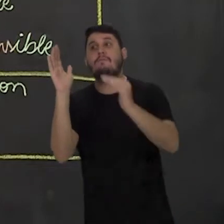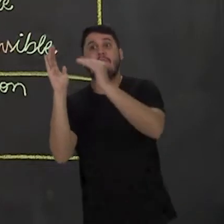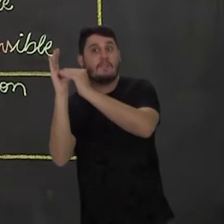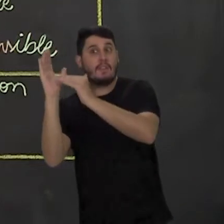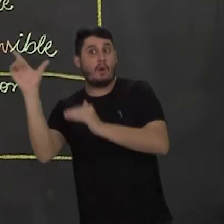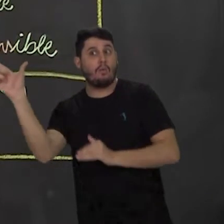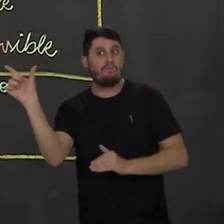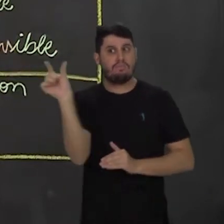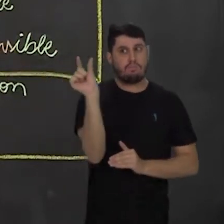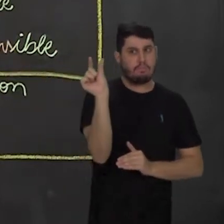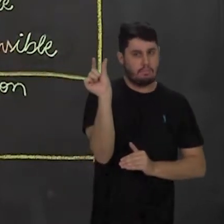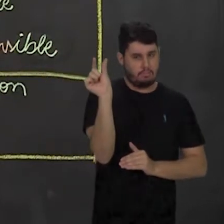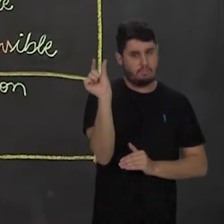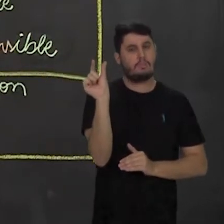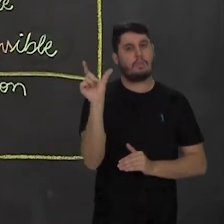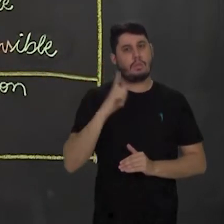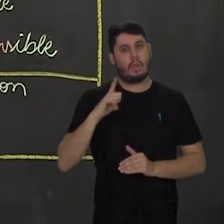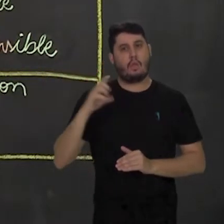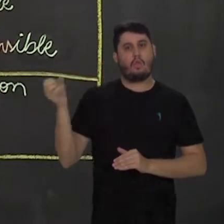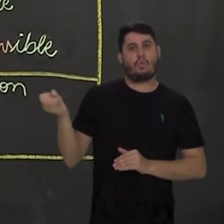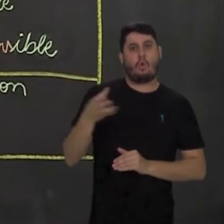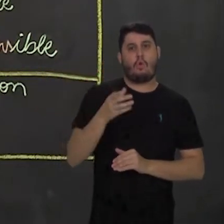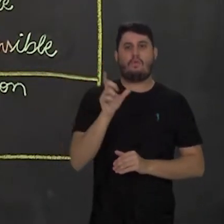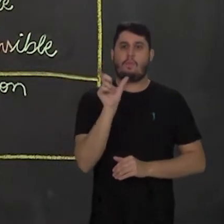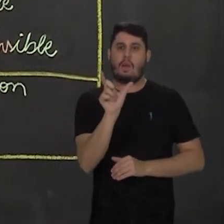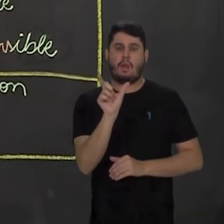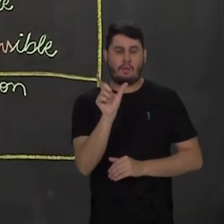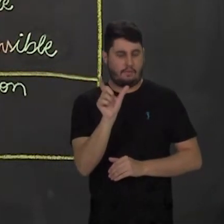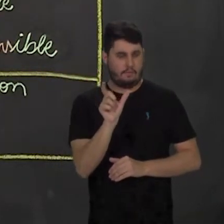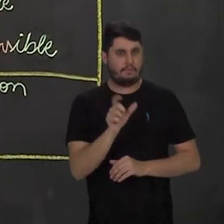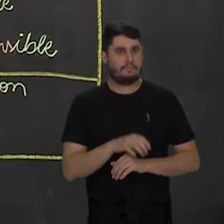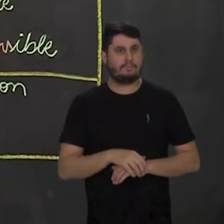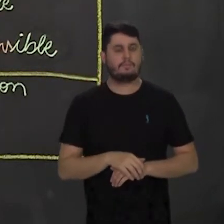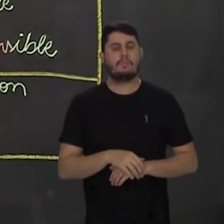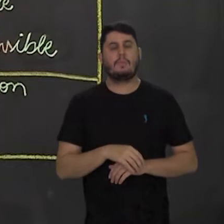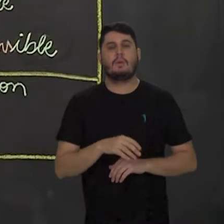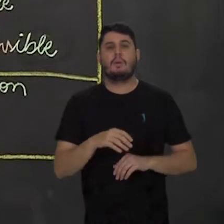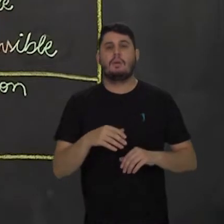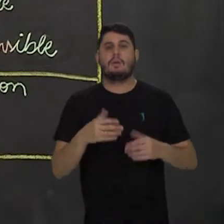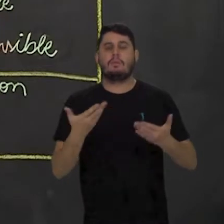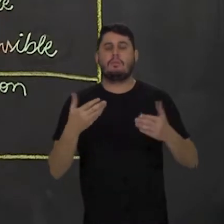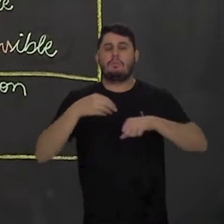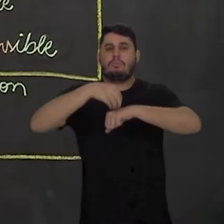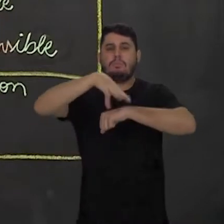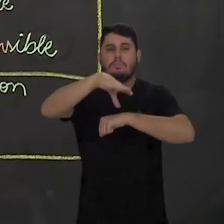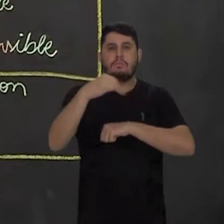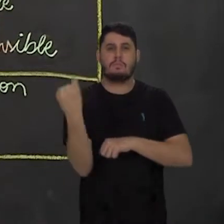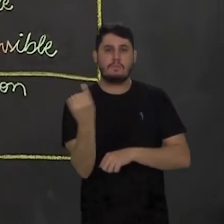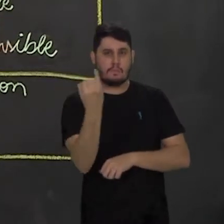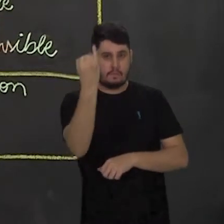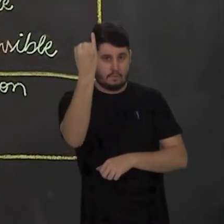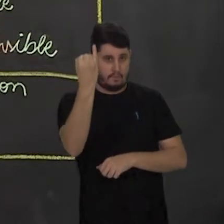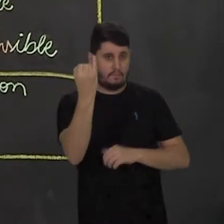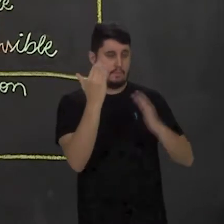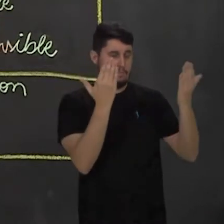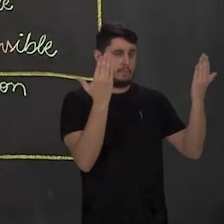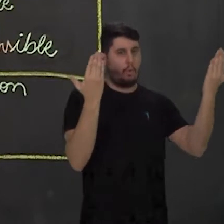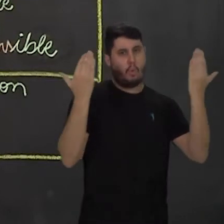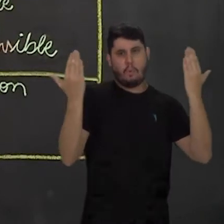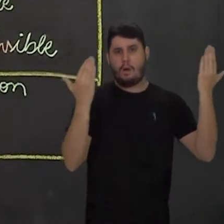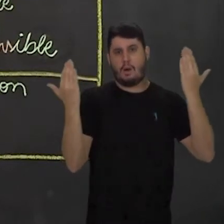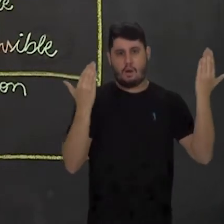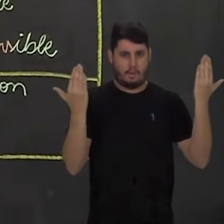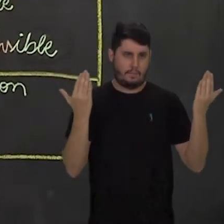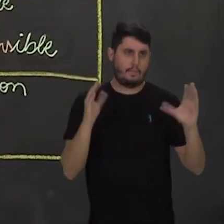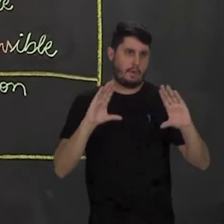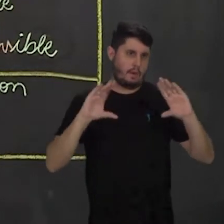assim, formando assim, uma nova palavra. Uma particularidade importante de passar para vocês, da diferença é óbvia,